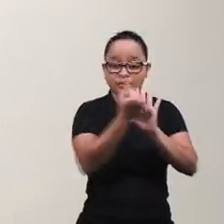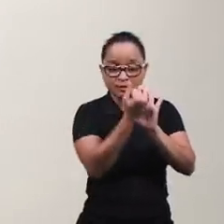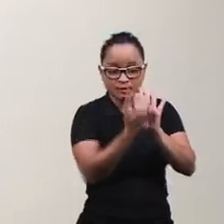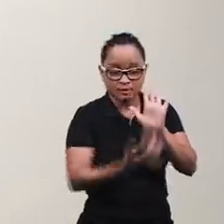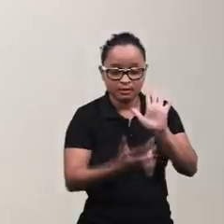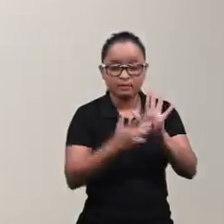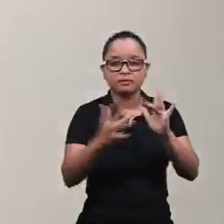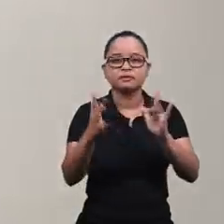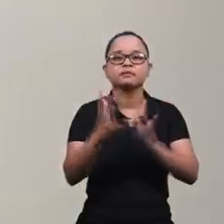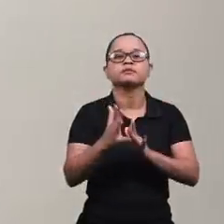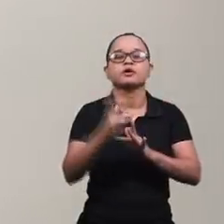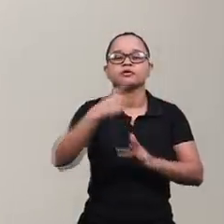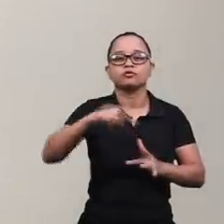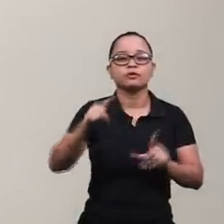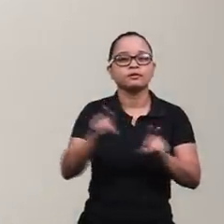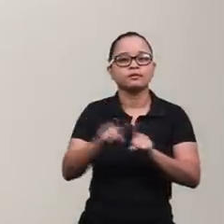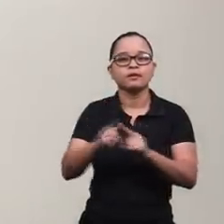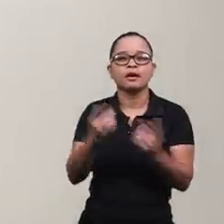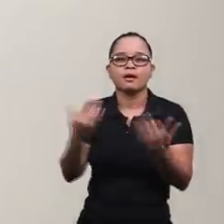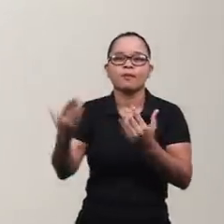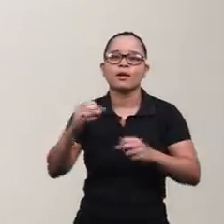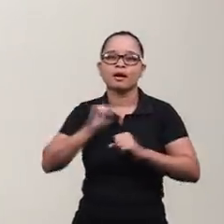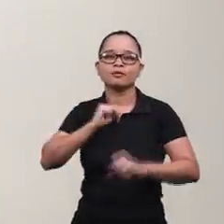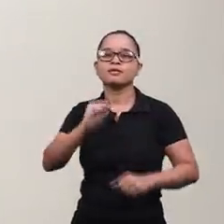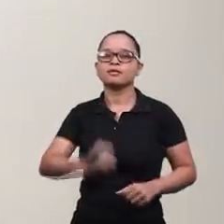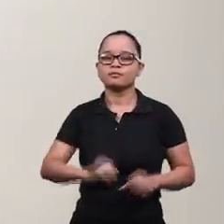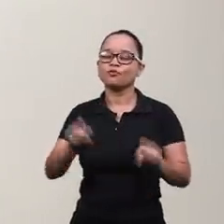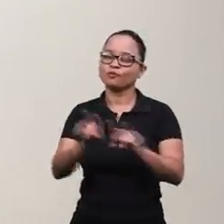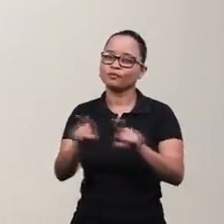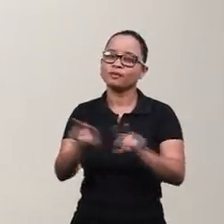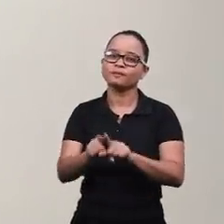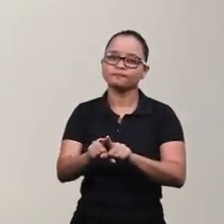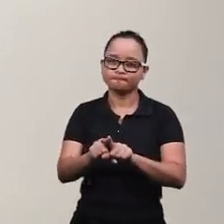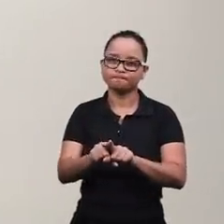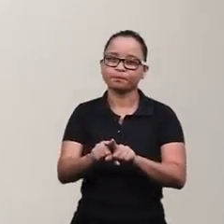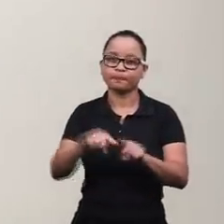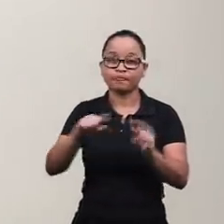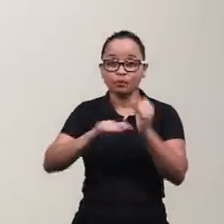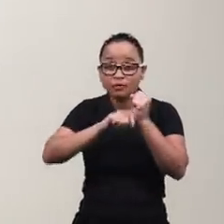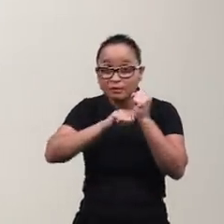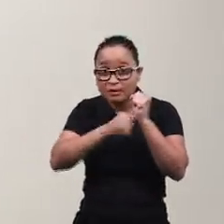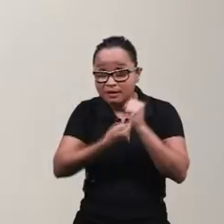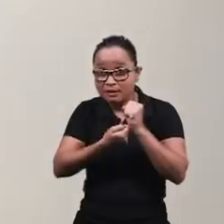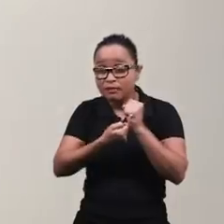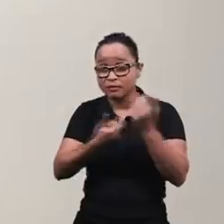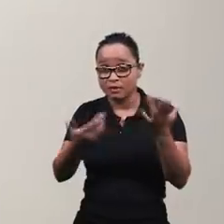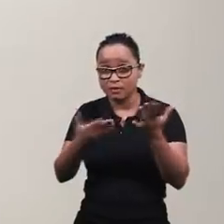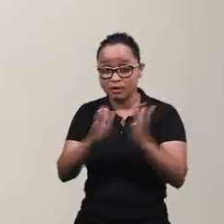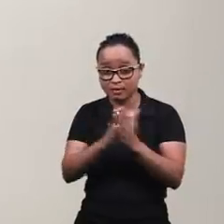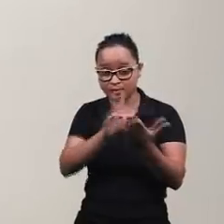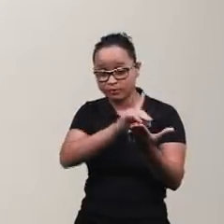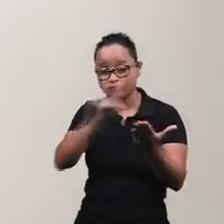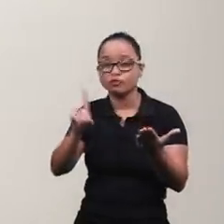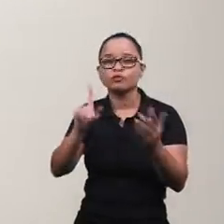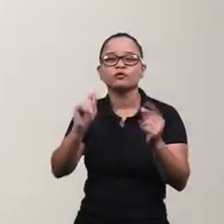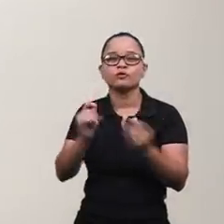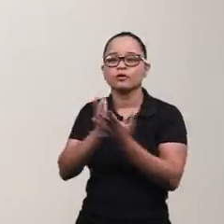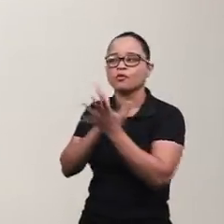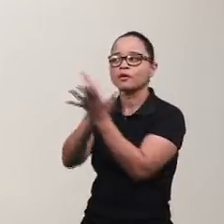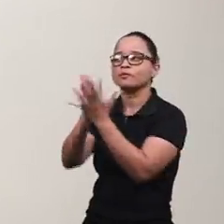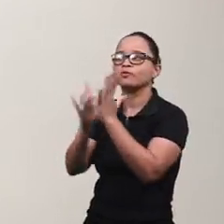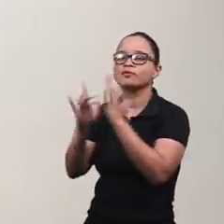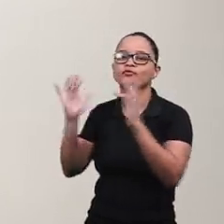nesse sangue derramado nos fez também o que se bom então segredo que a palavra nos mostra agora é